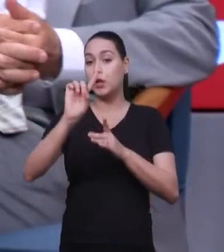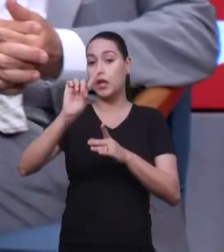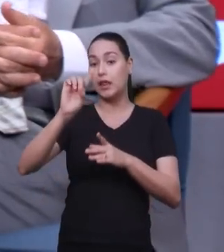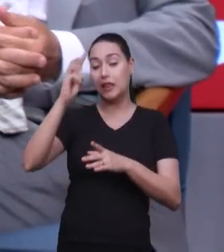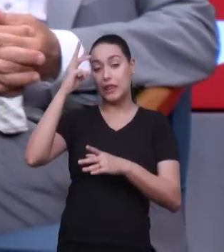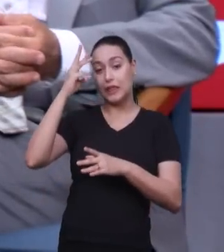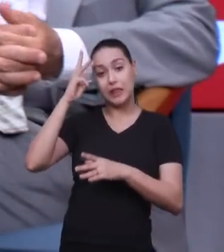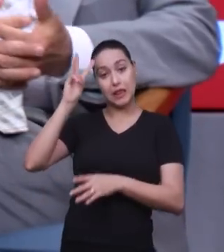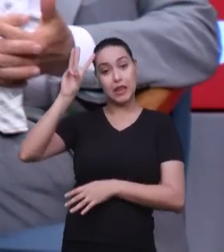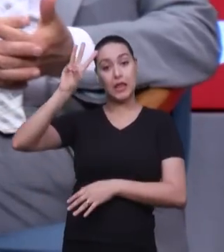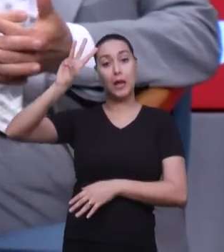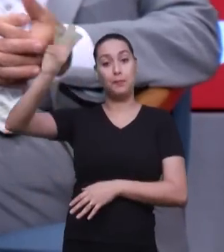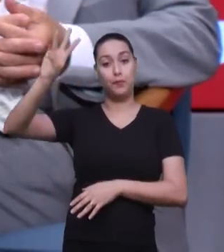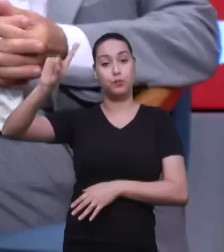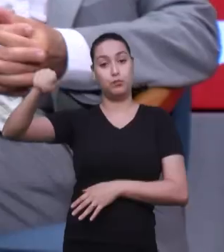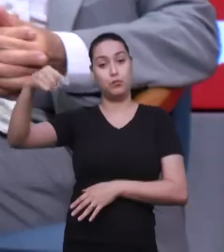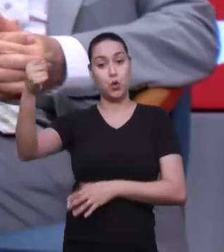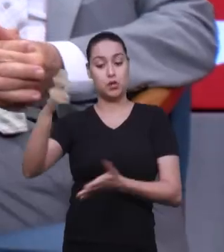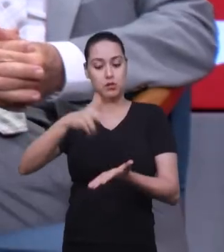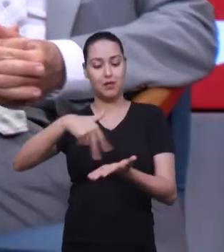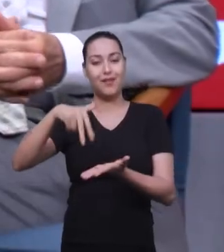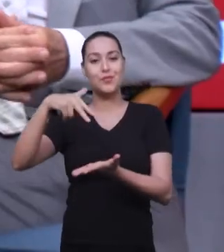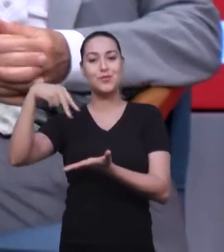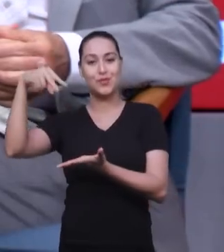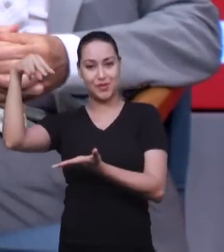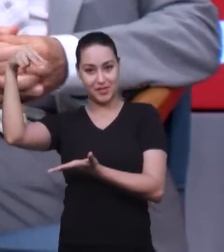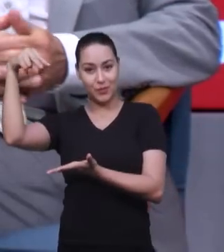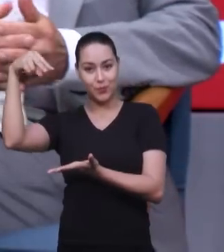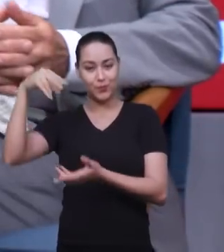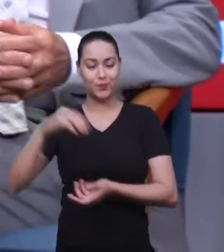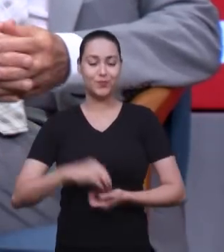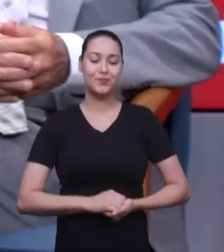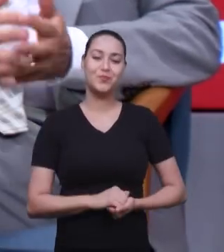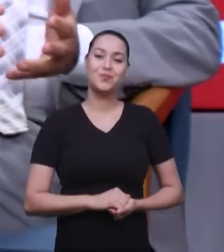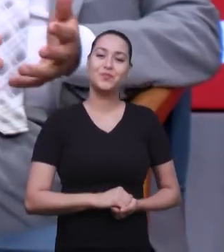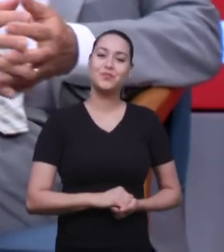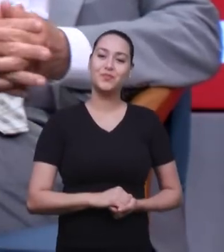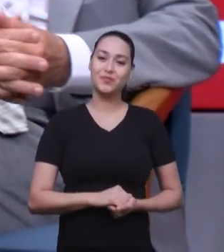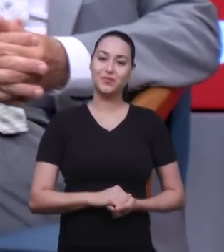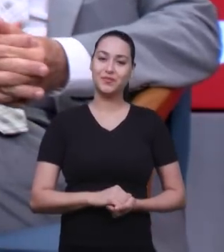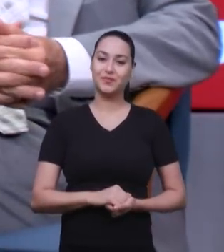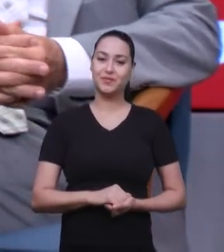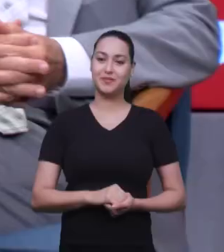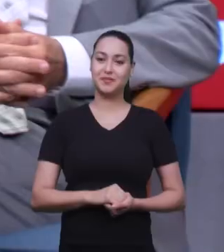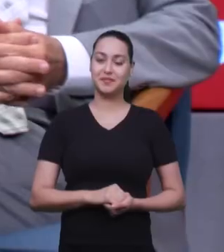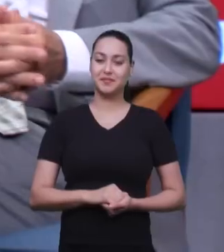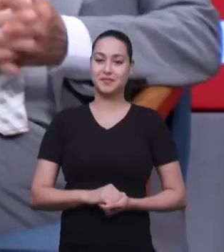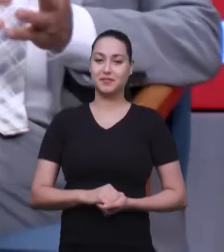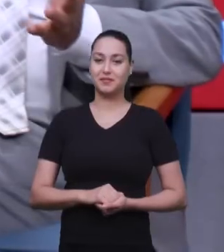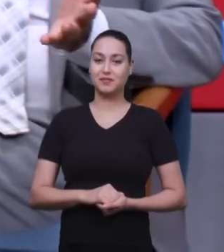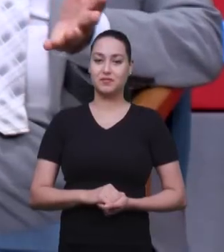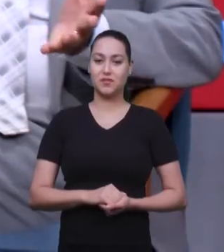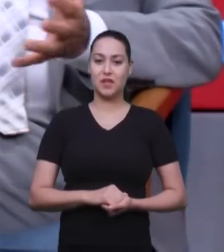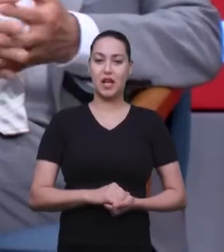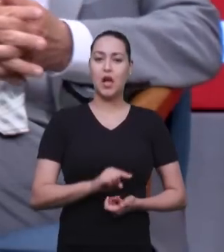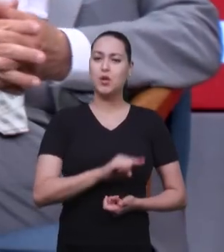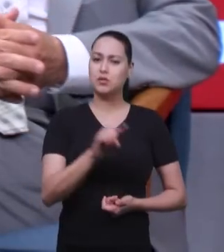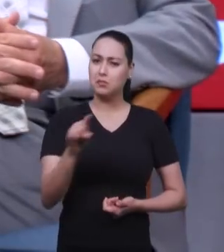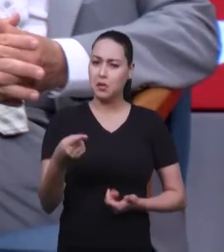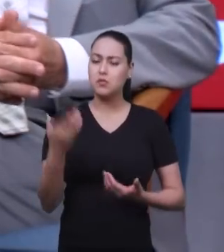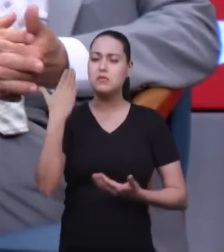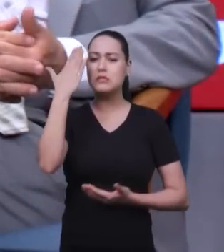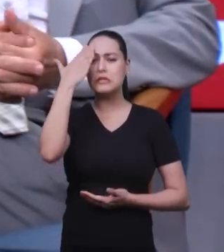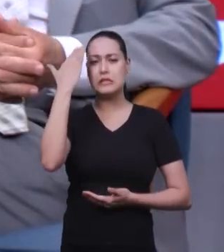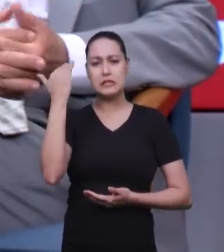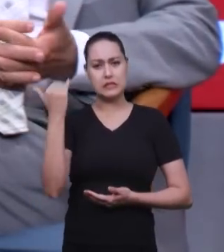Jesus pós-terceiro dia, ou seja, após a ressurreição. Os